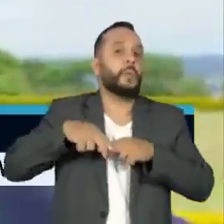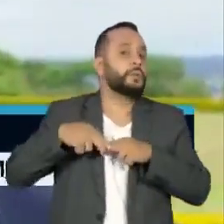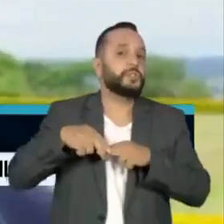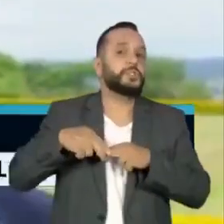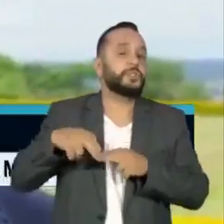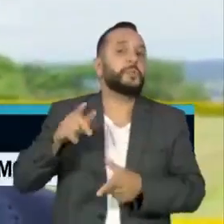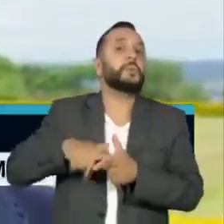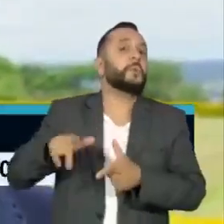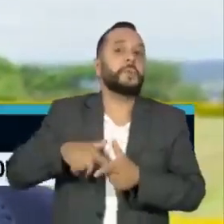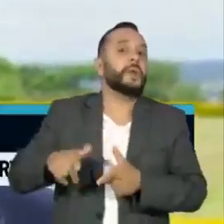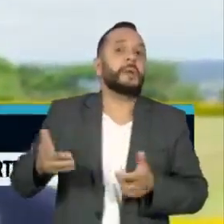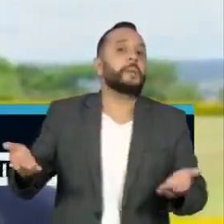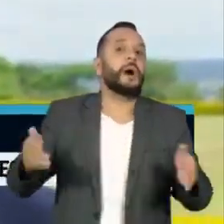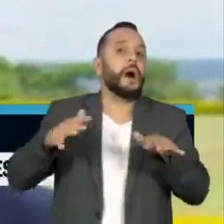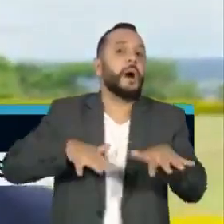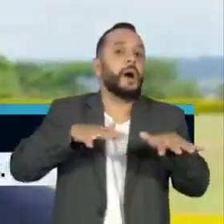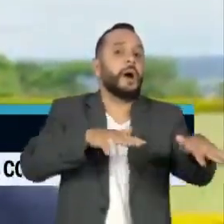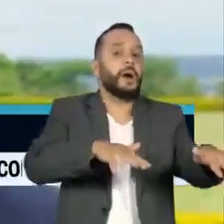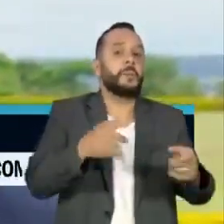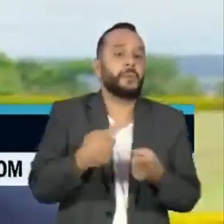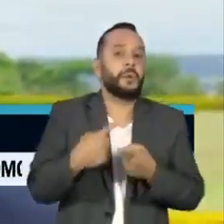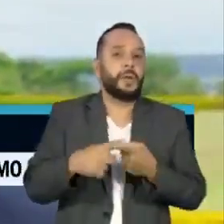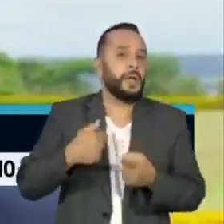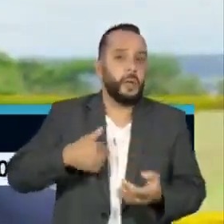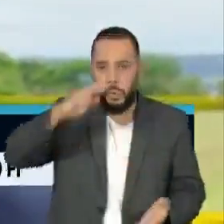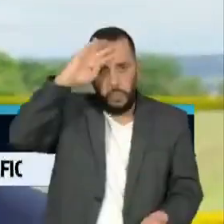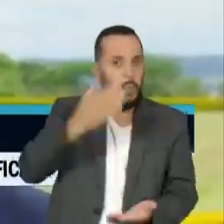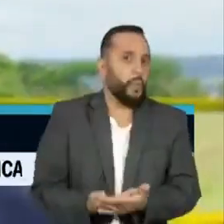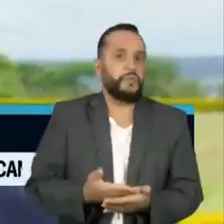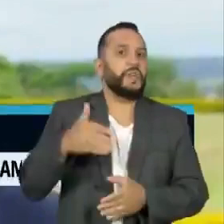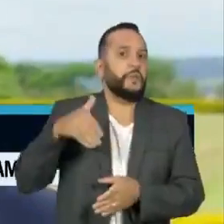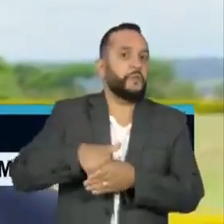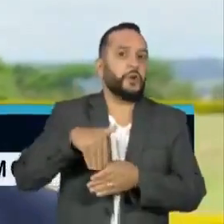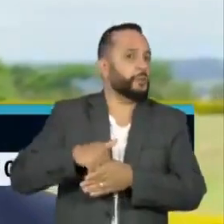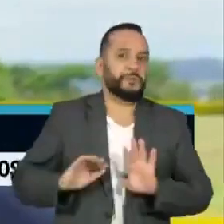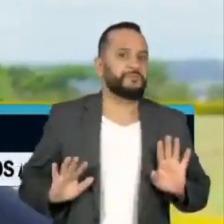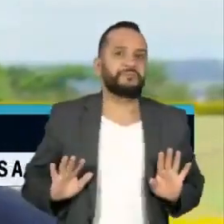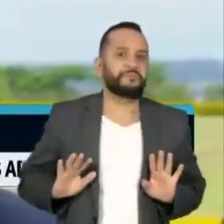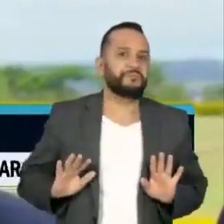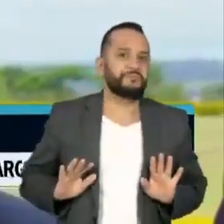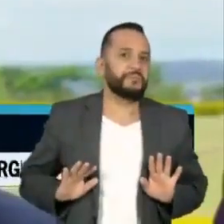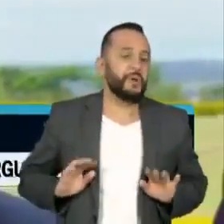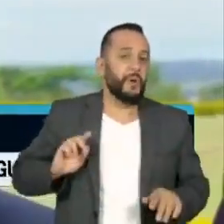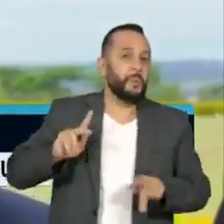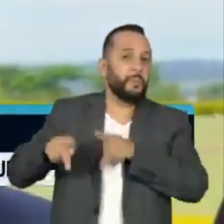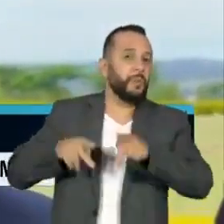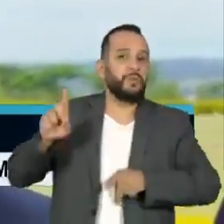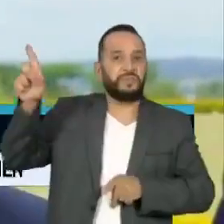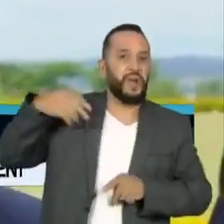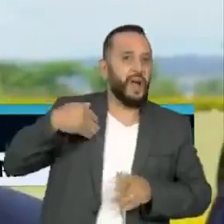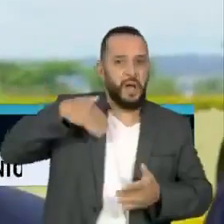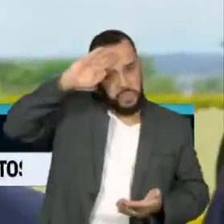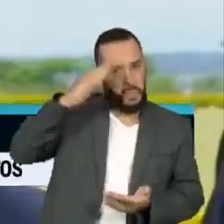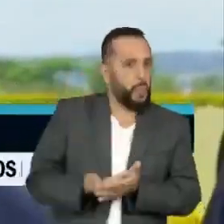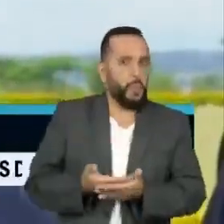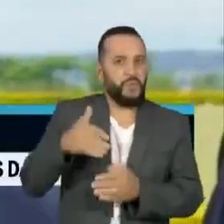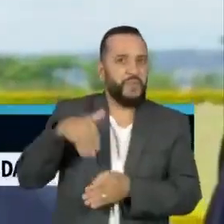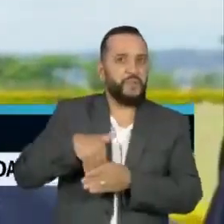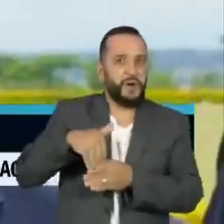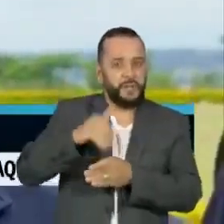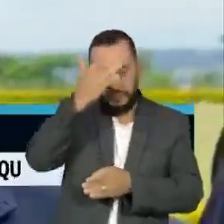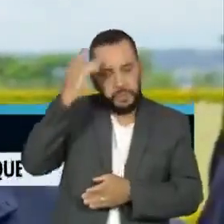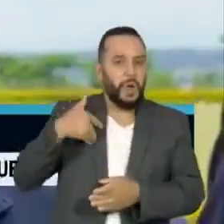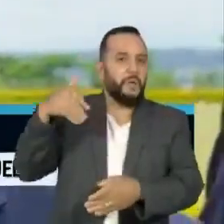dessa crise toda? Falta de confiança no voto. Então lá, né, o pessoal